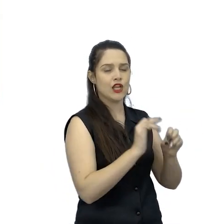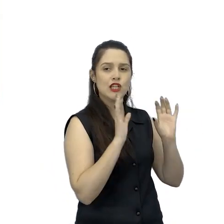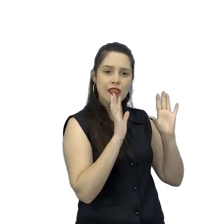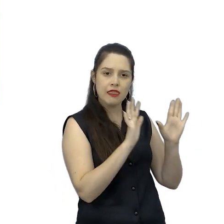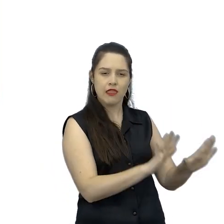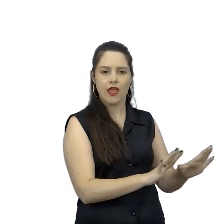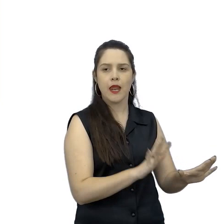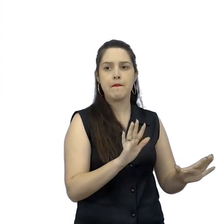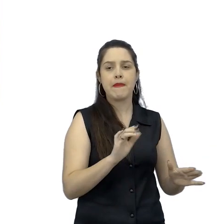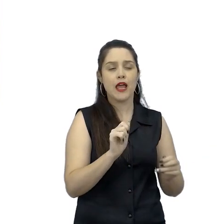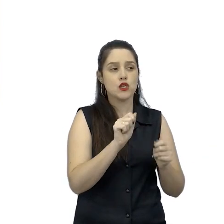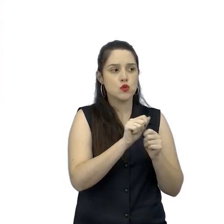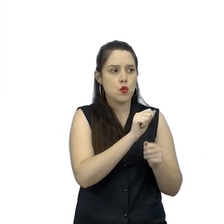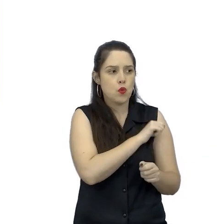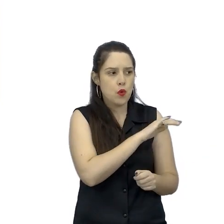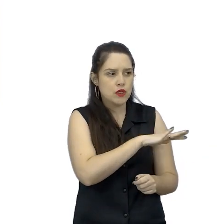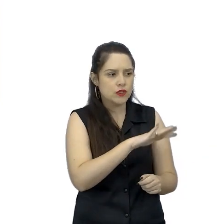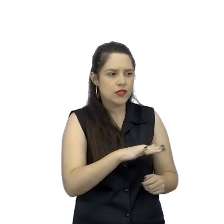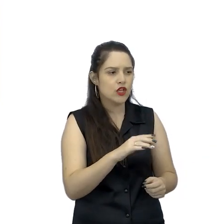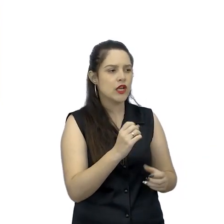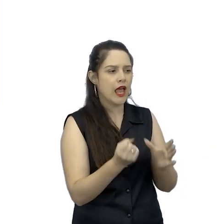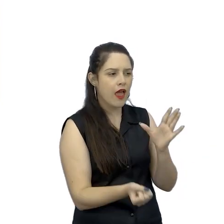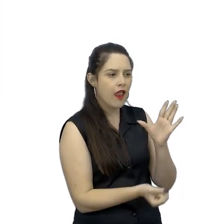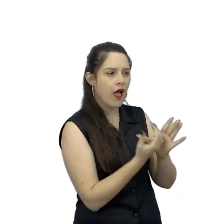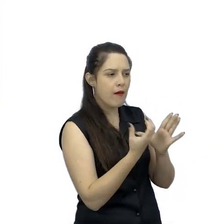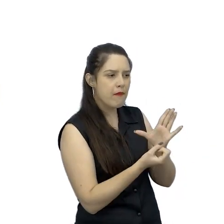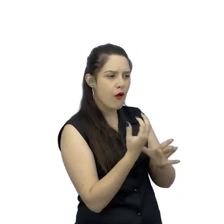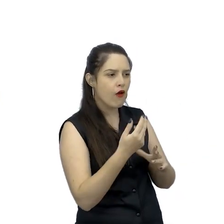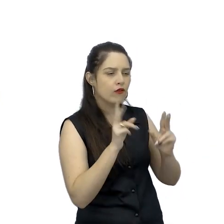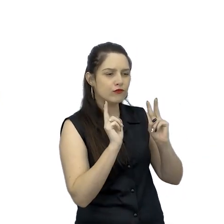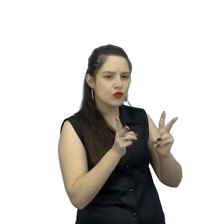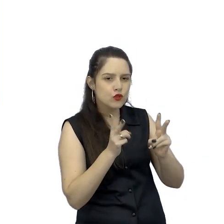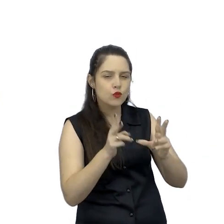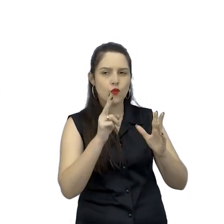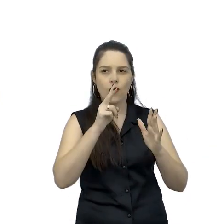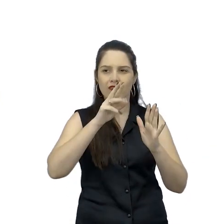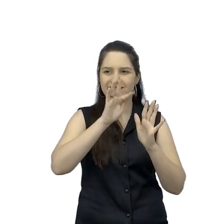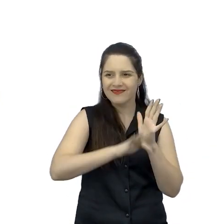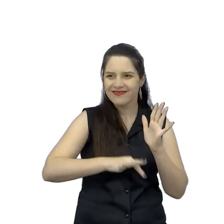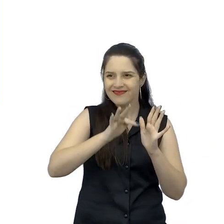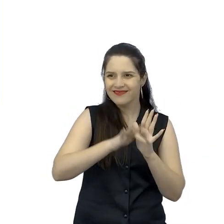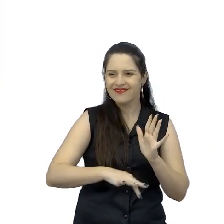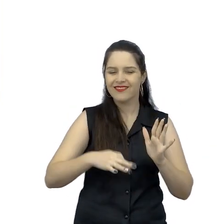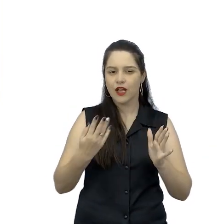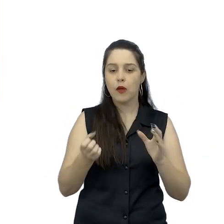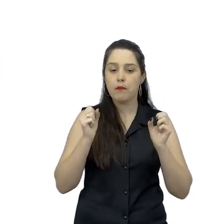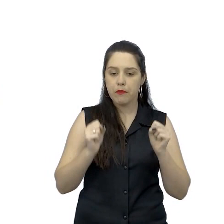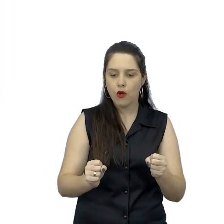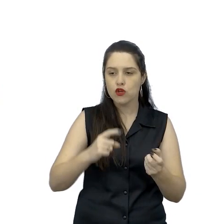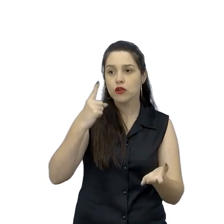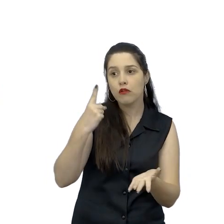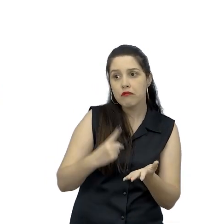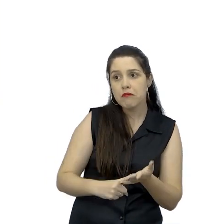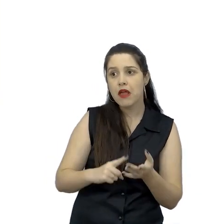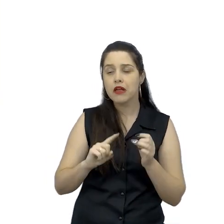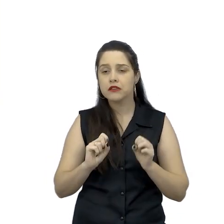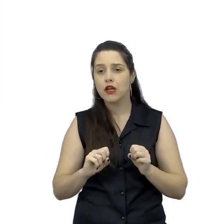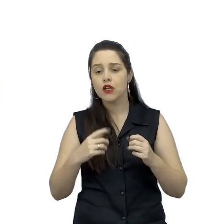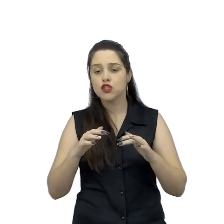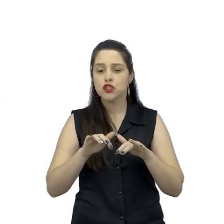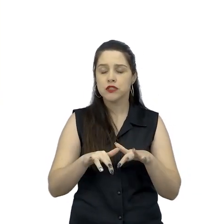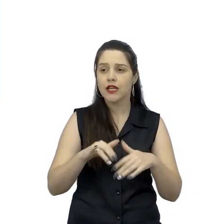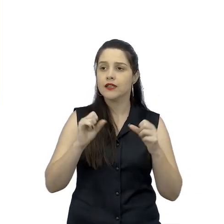estudantes também elaboram hipóteses acerca da informação contida no texto, que podem ser confirmadas ou rejeitadas